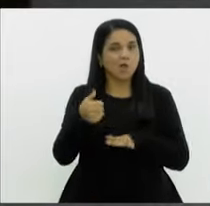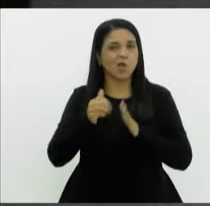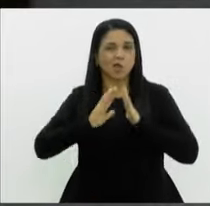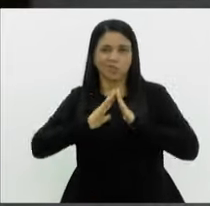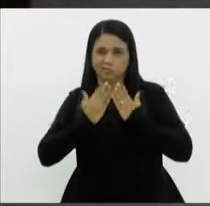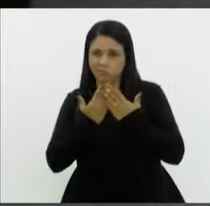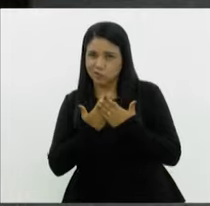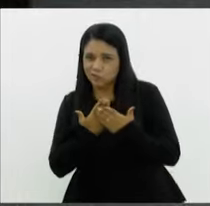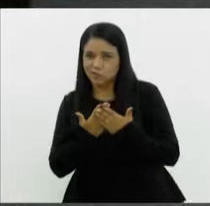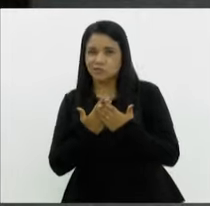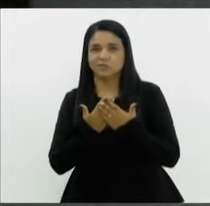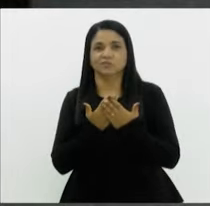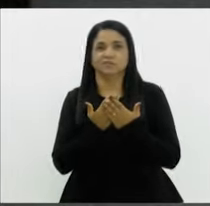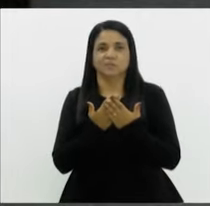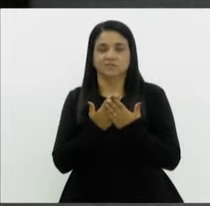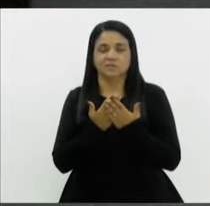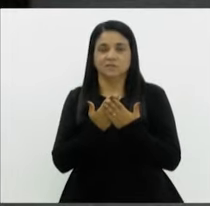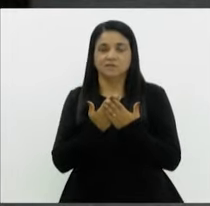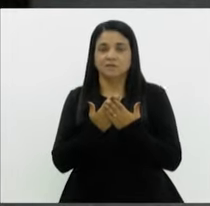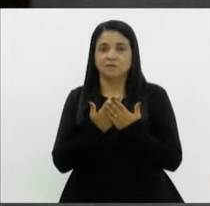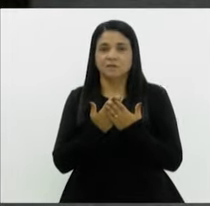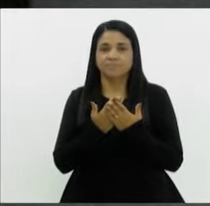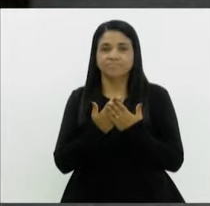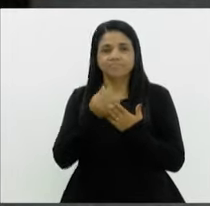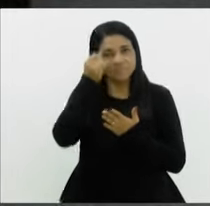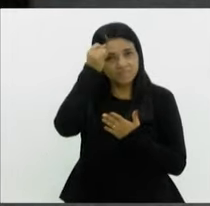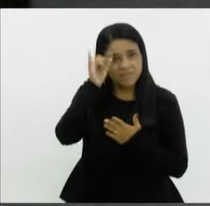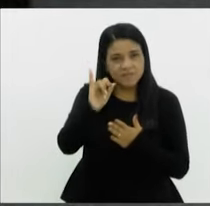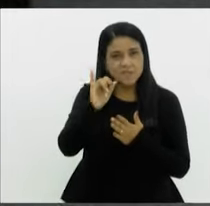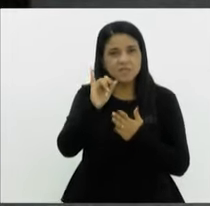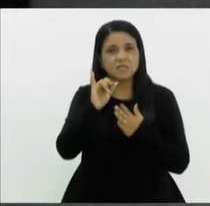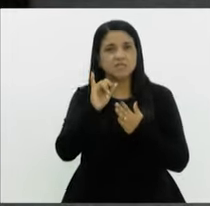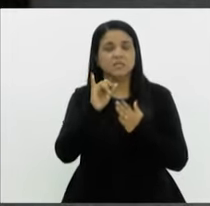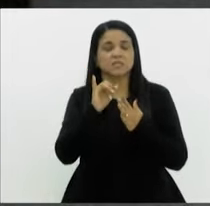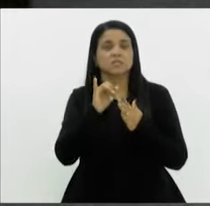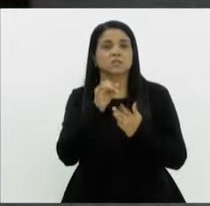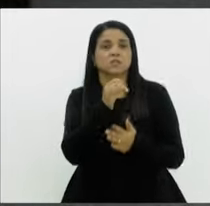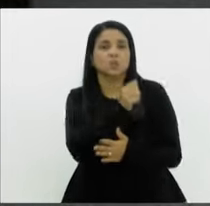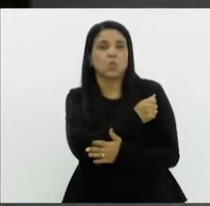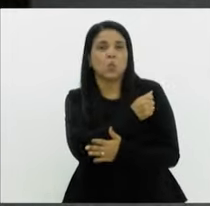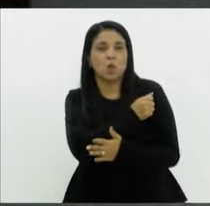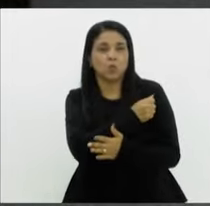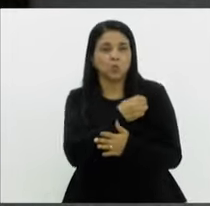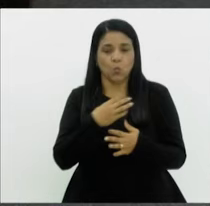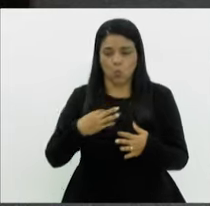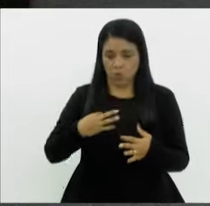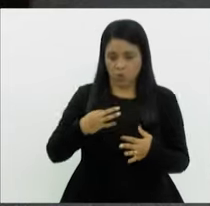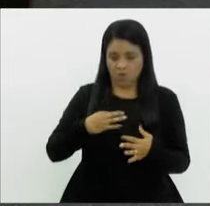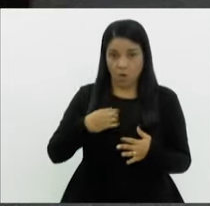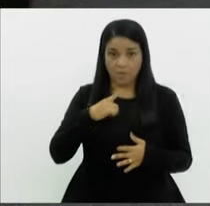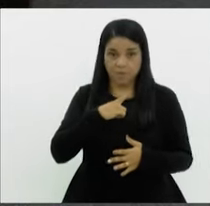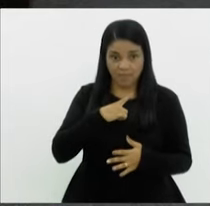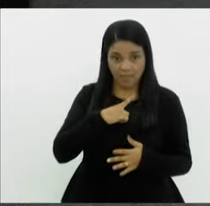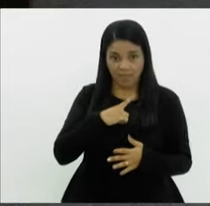né? Impede que um estudante mais pobre, por exemplo, vá sem o uniforme, os outros com o uniforme, ele vai se